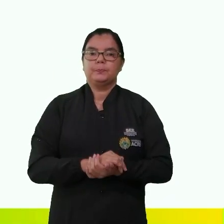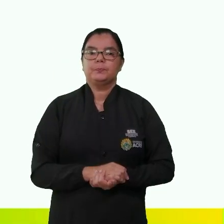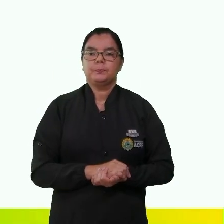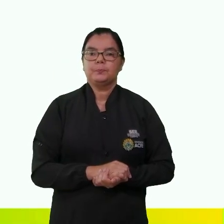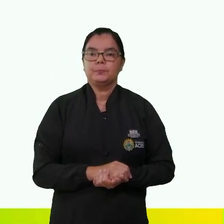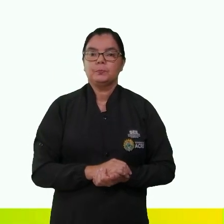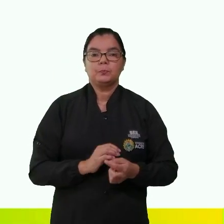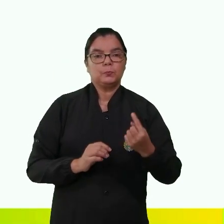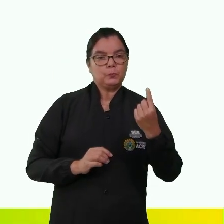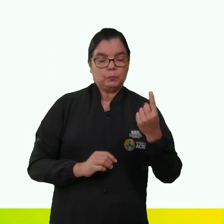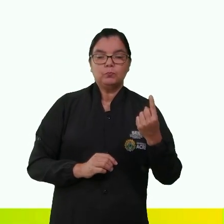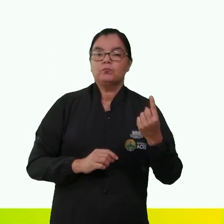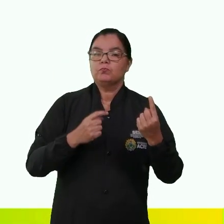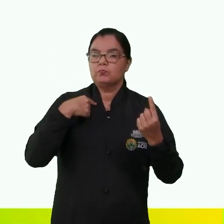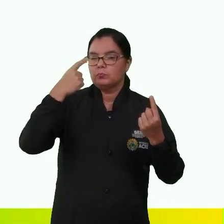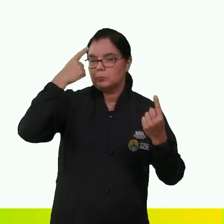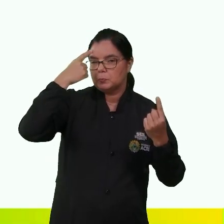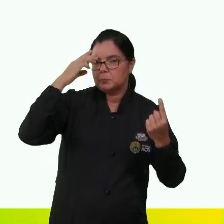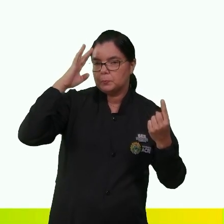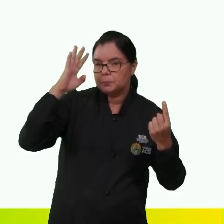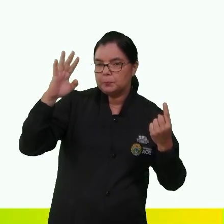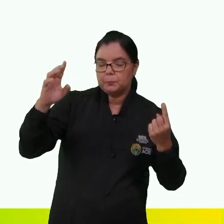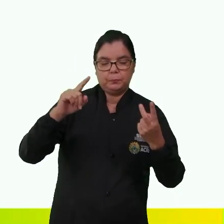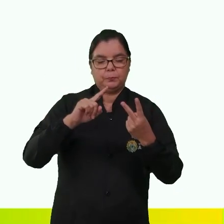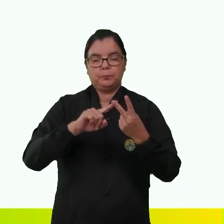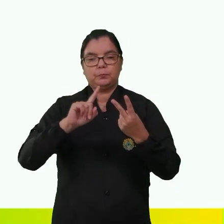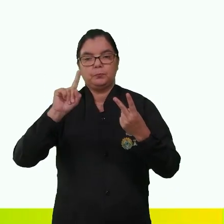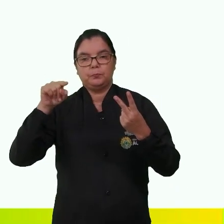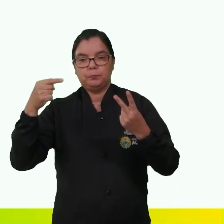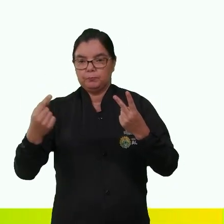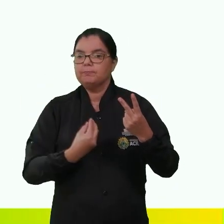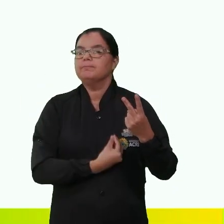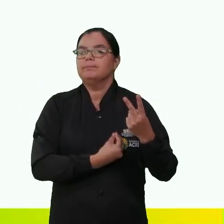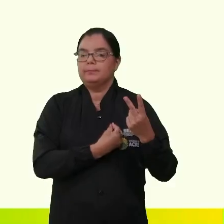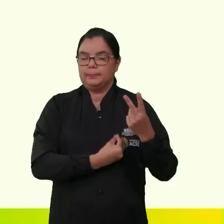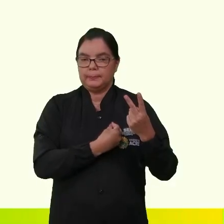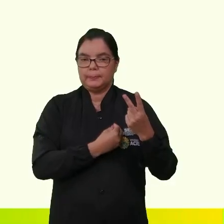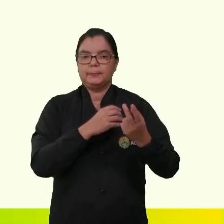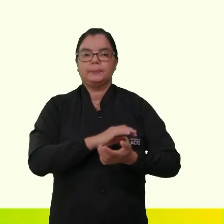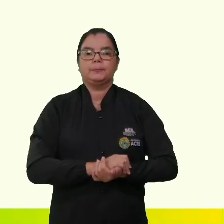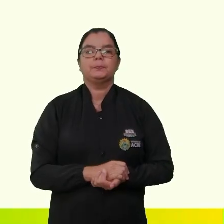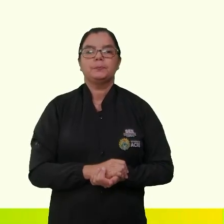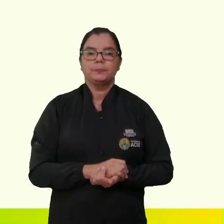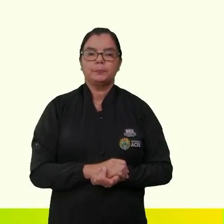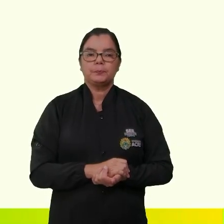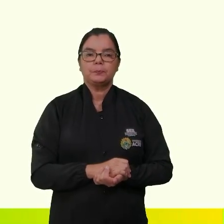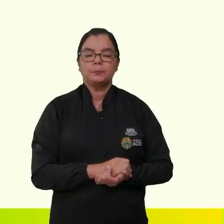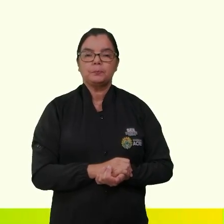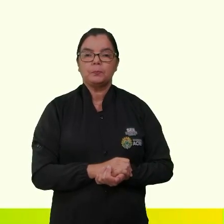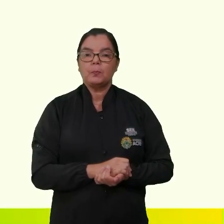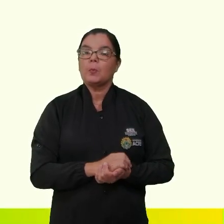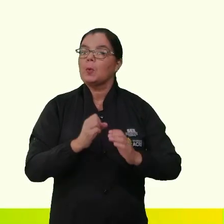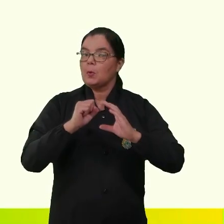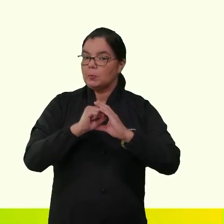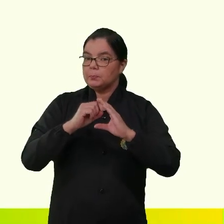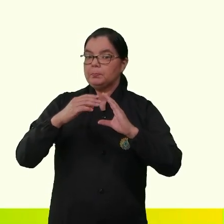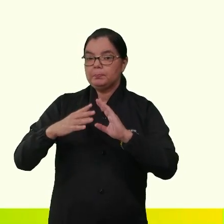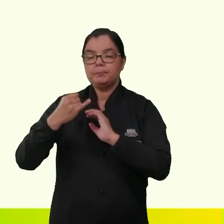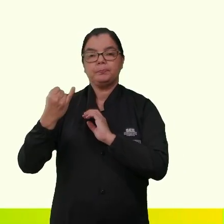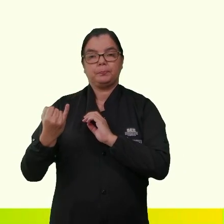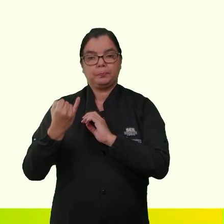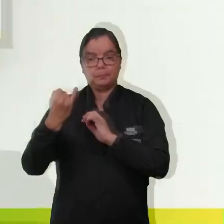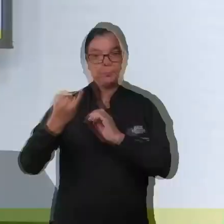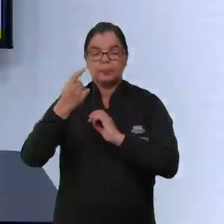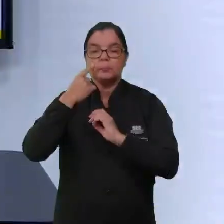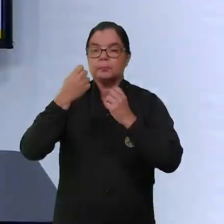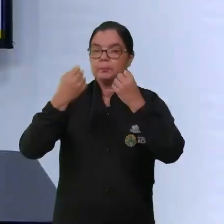Então, uma é mais idealizada, a outra é mais realista, tá, pessoal? Uma característica importante quando